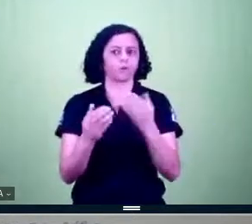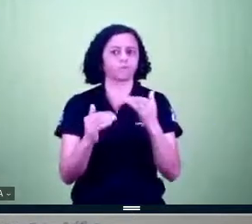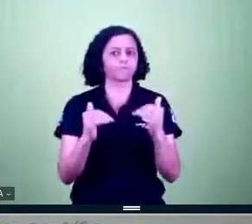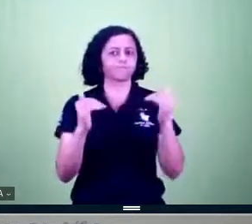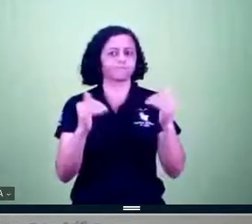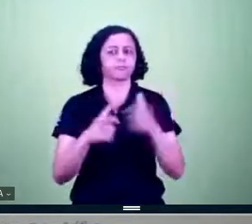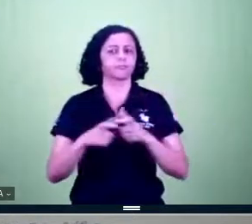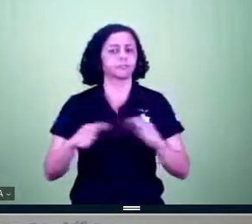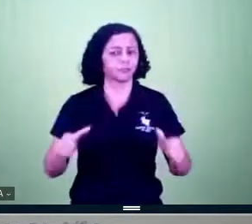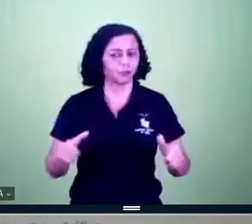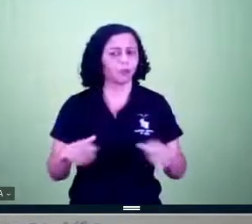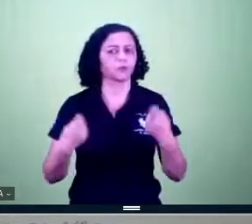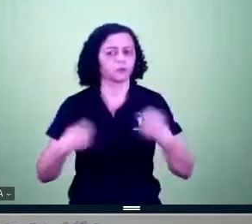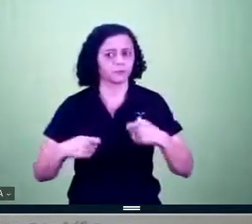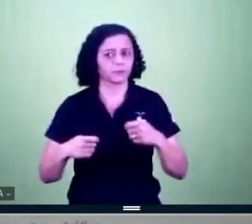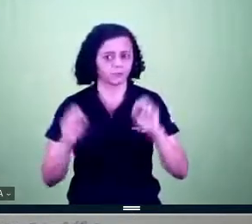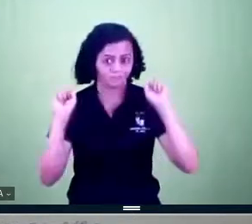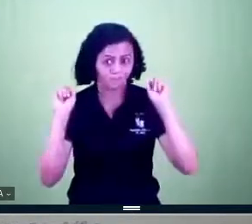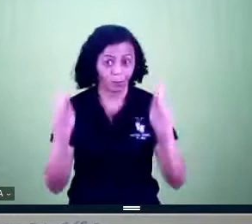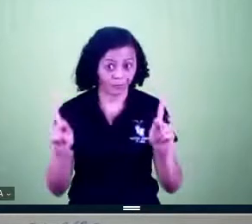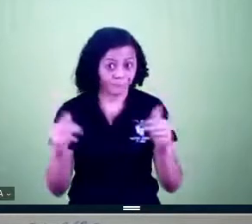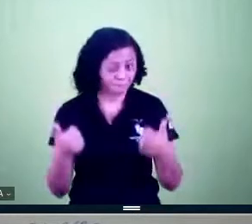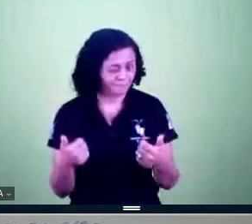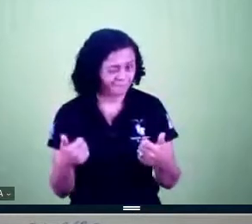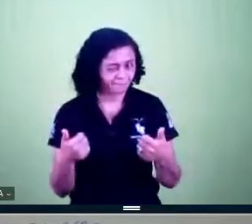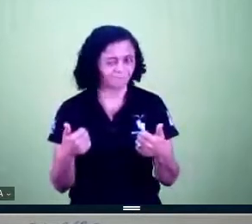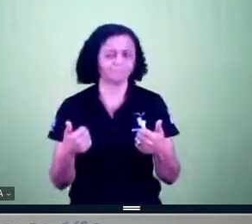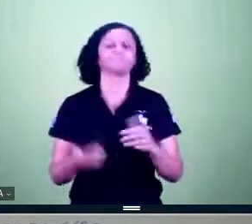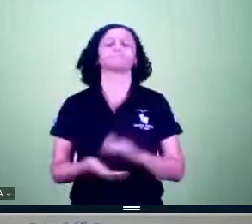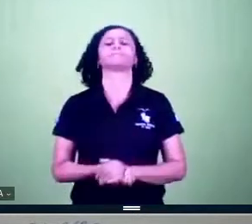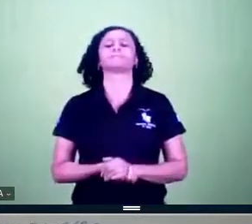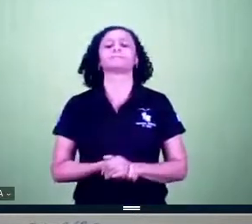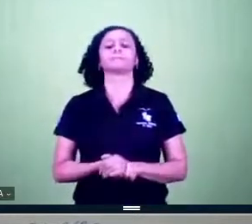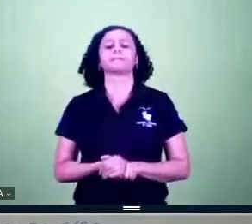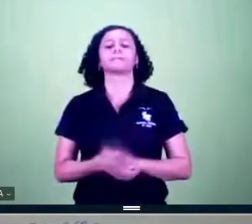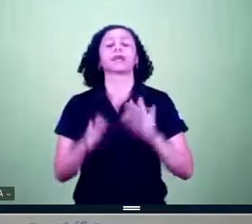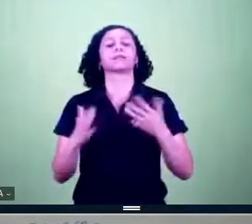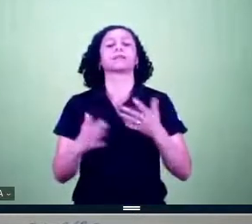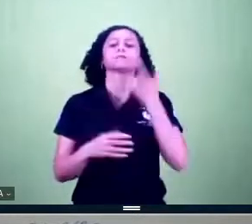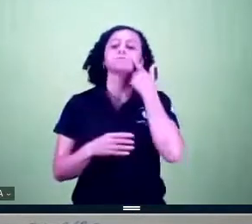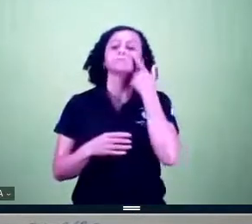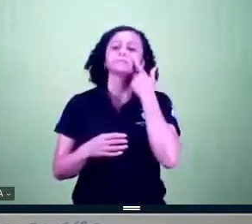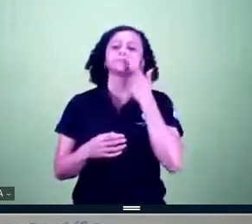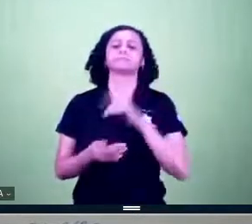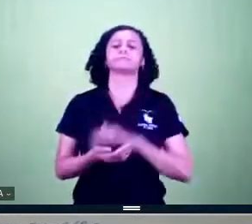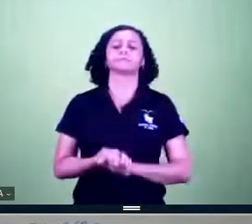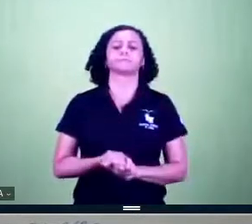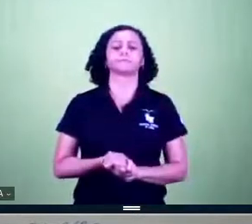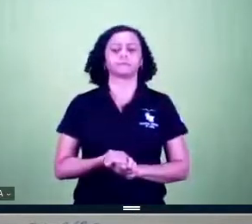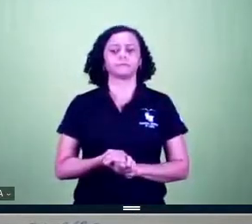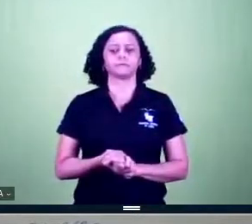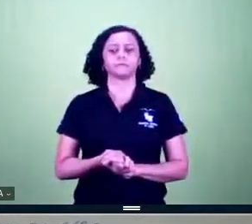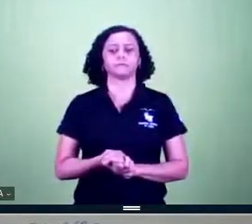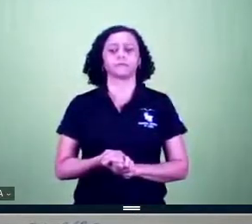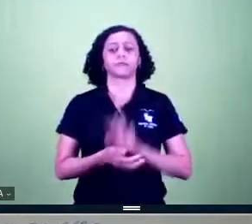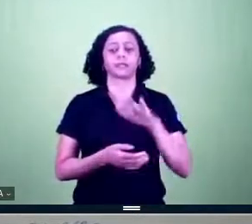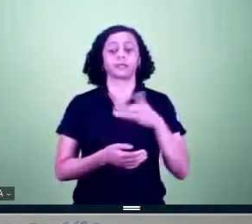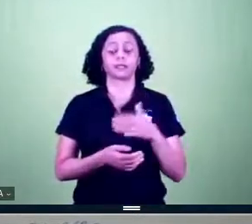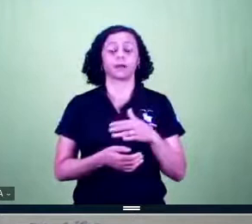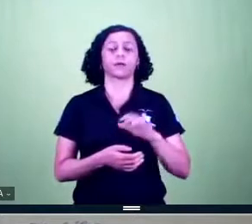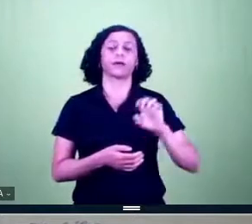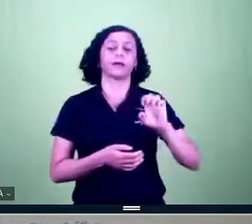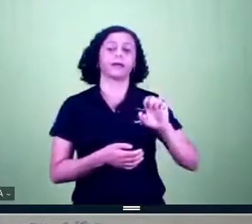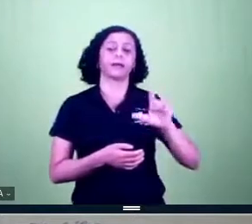circuitos elétricos. Show plus. Show plus, pessoal. Então, olha só. A minha elevação, vamos chamar isso daqui